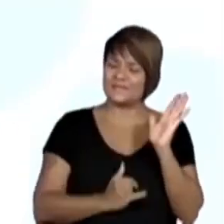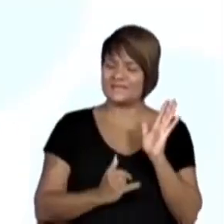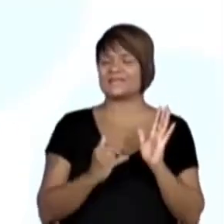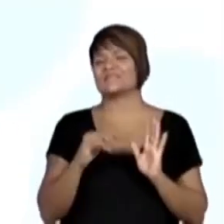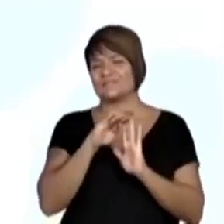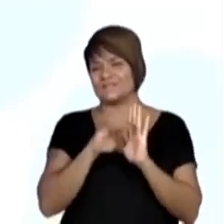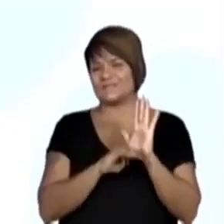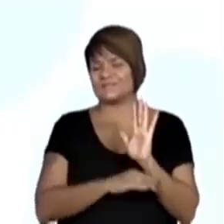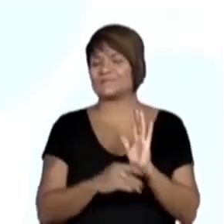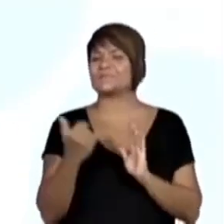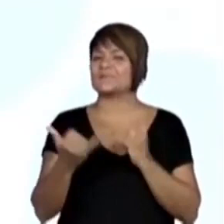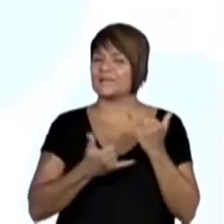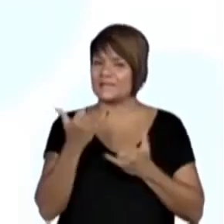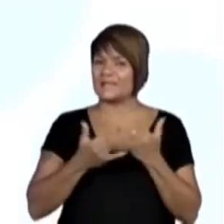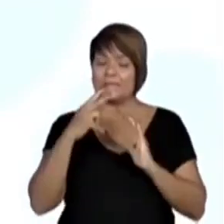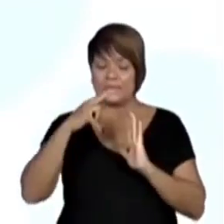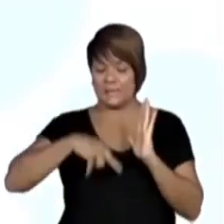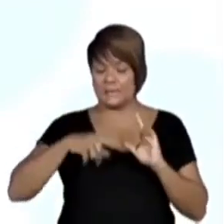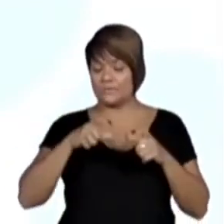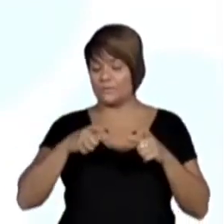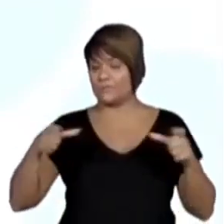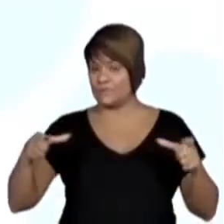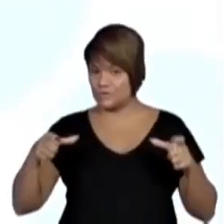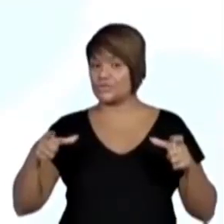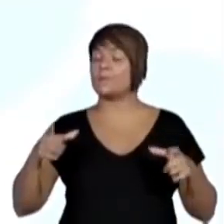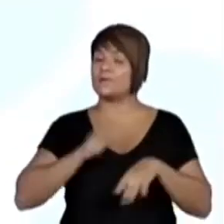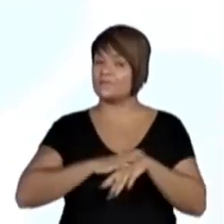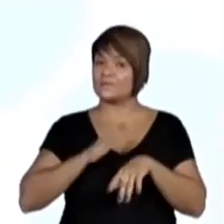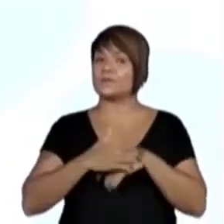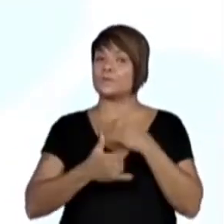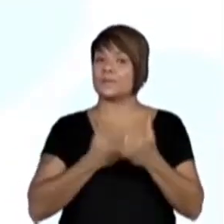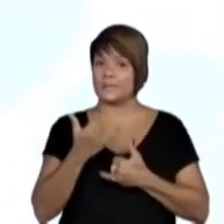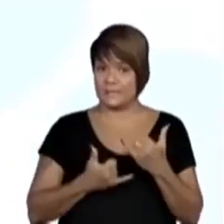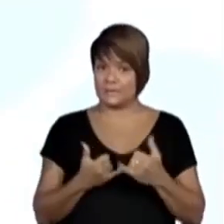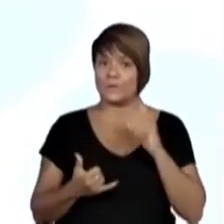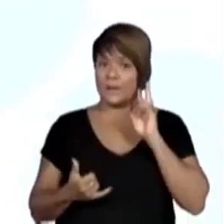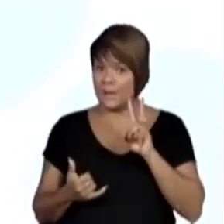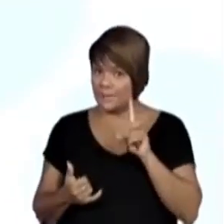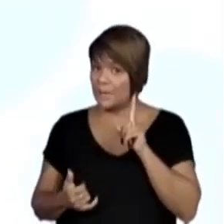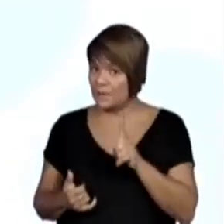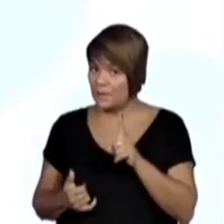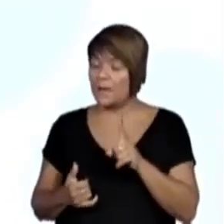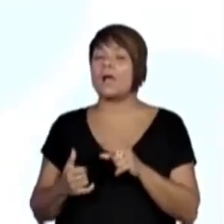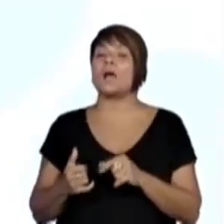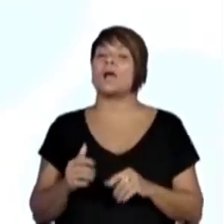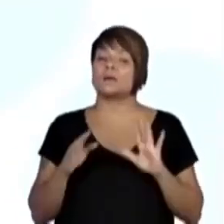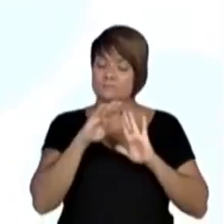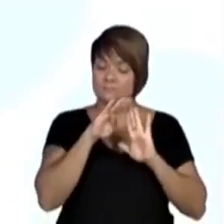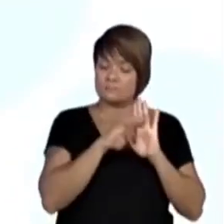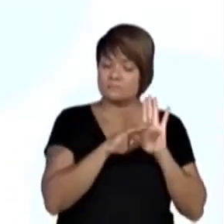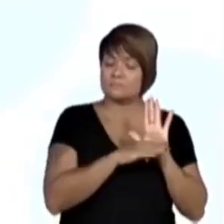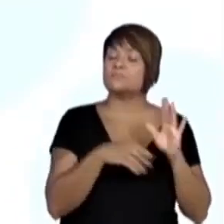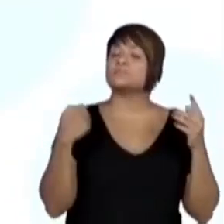e realizamos a leitura de uma ficha para a confecção do brinquedo. Então, lembrem que o brinquedo só precisa de 3 materiais,